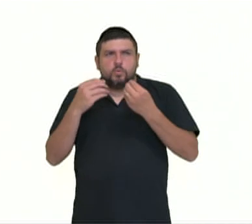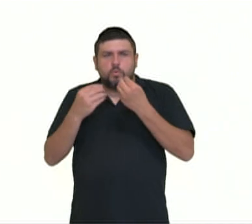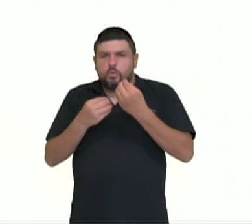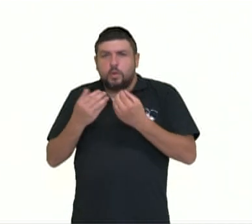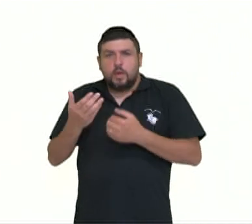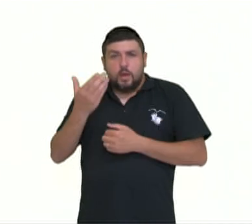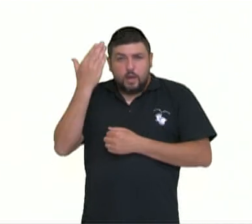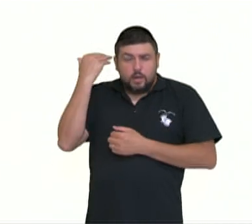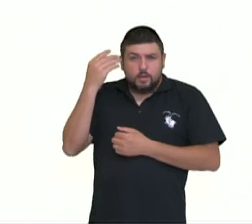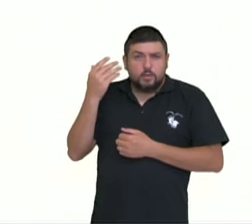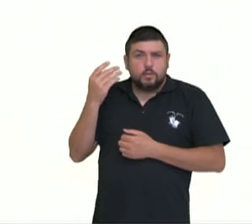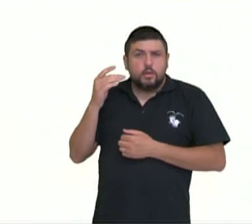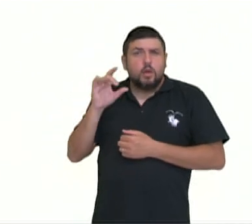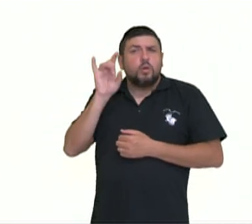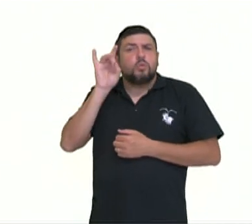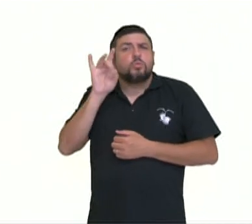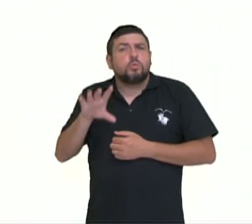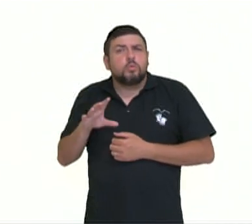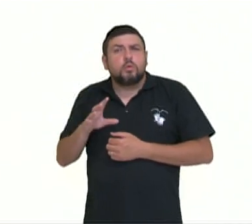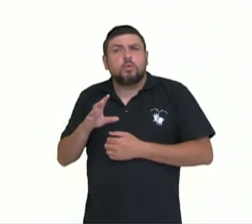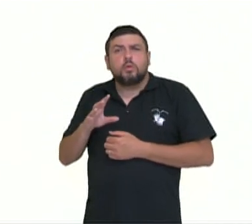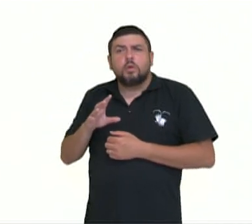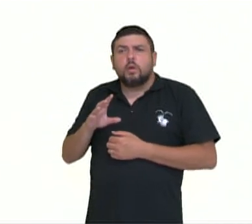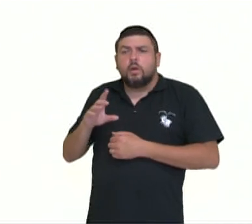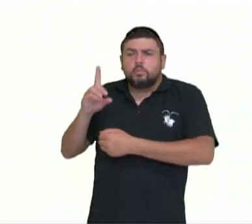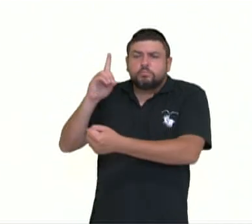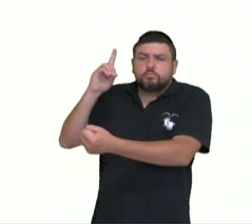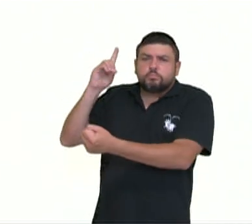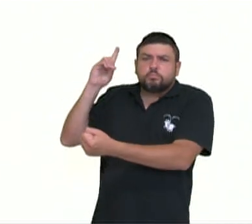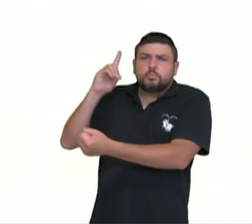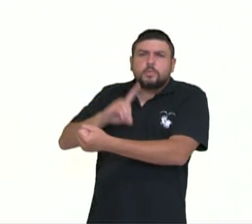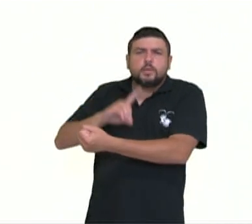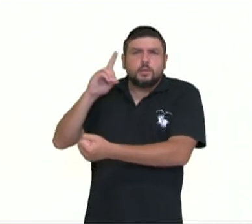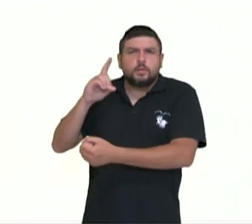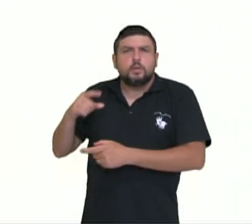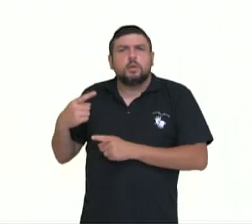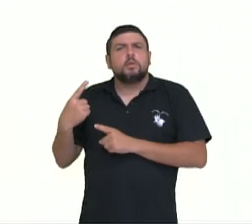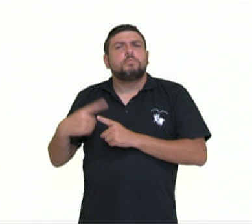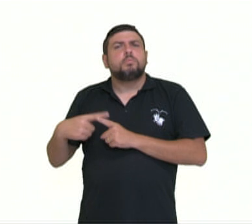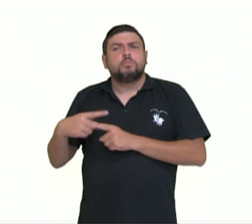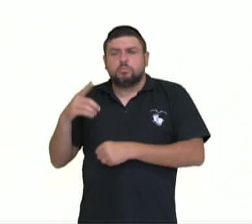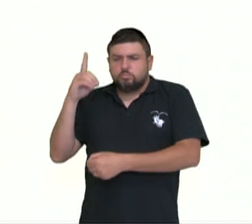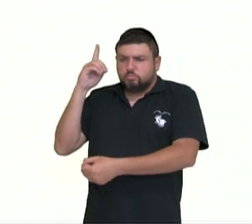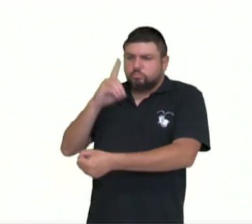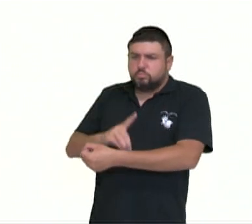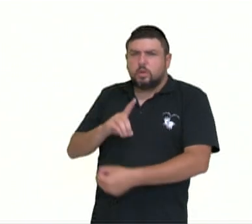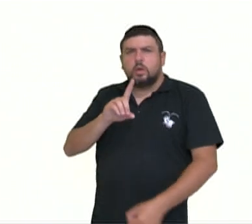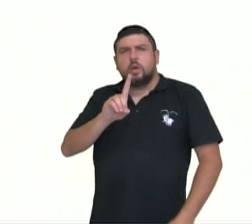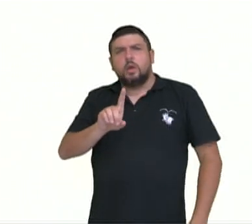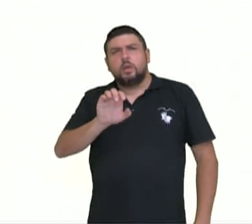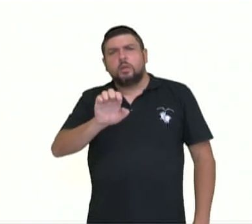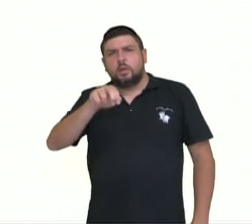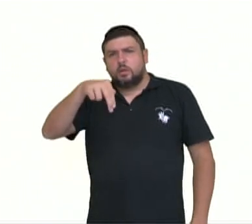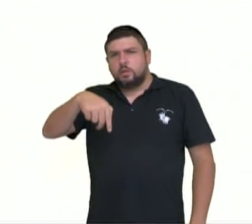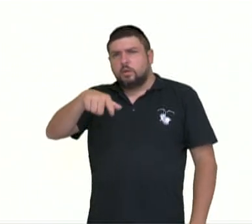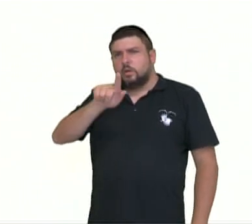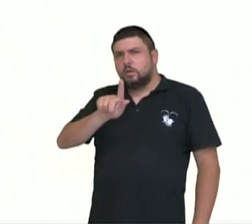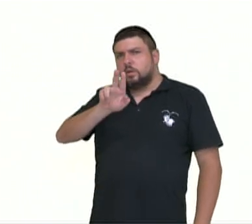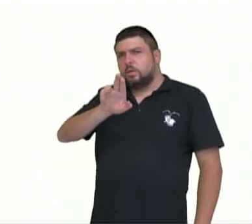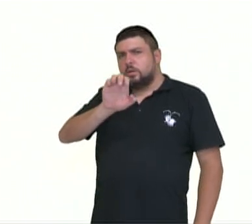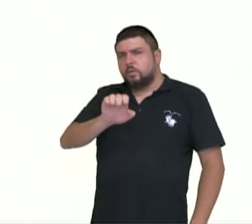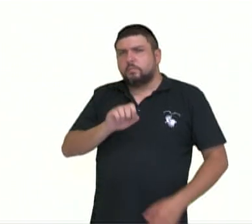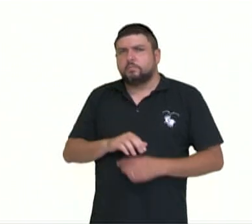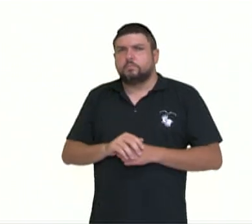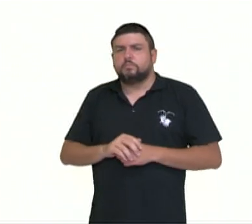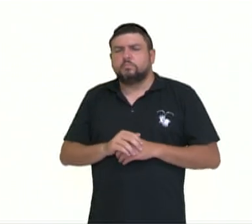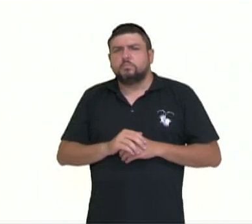Por quê? Porque só se conhecia a dengue como doença transmitida por esse mosquito. Conforme foram avançando os estudos e novas